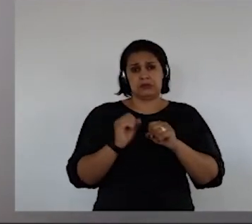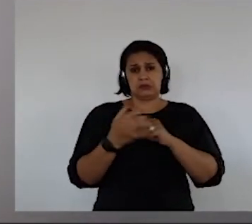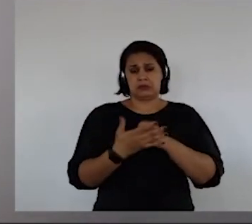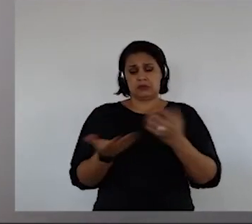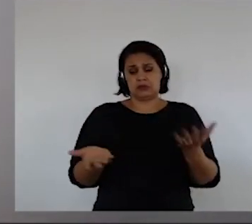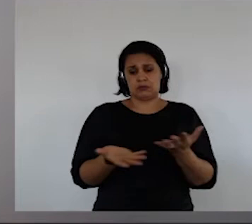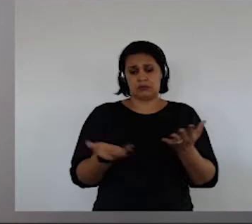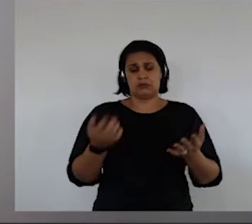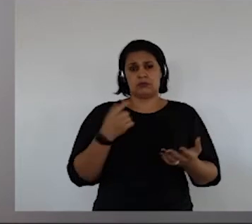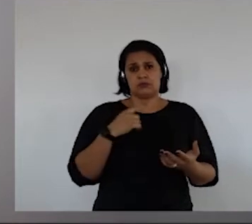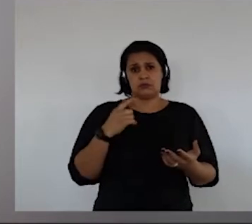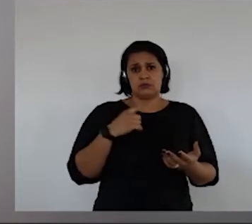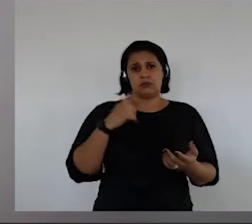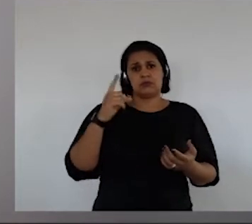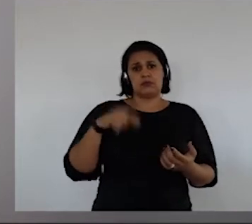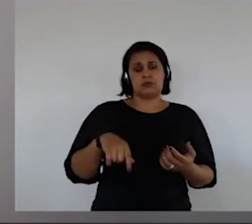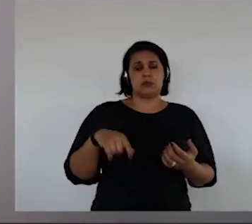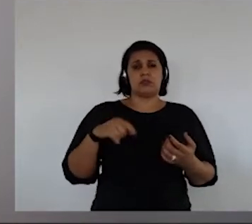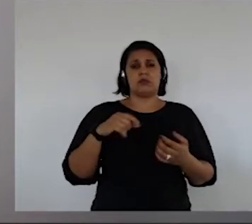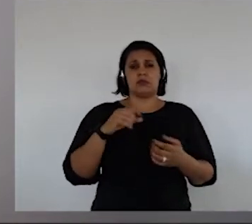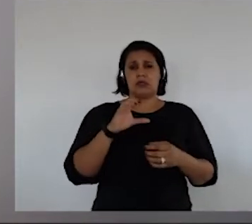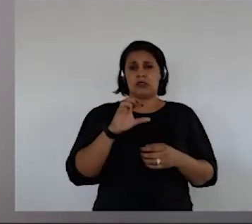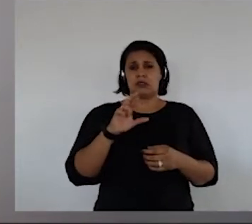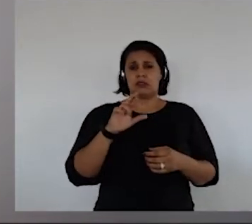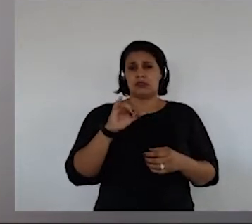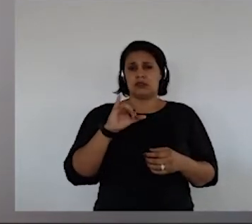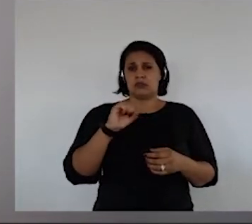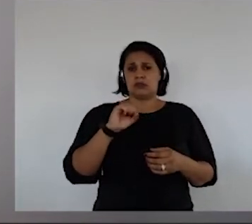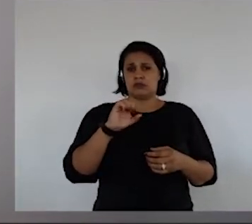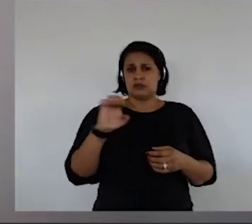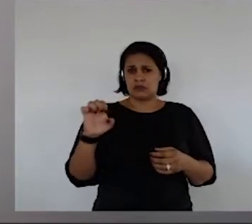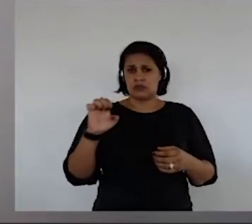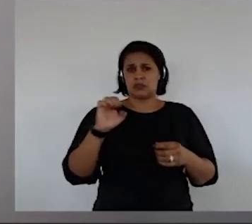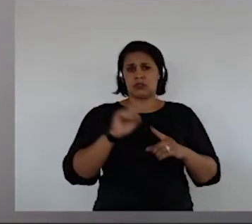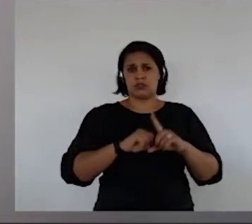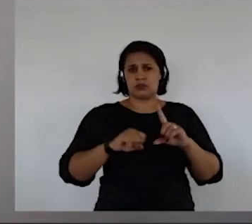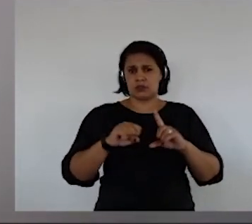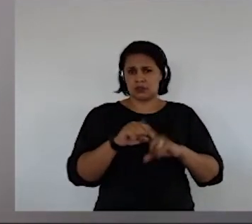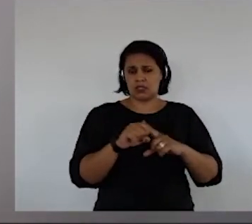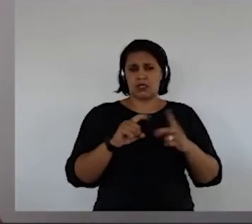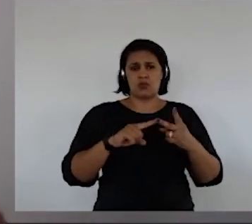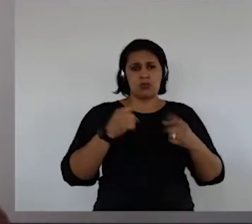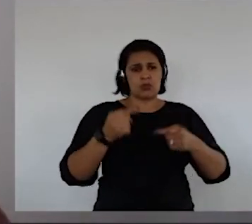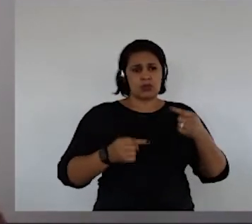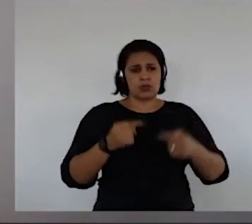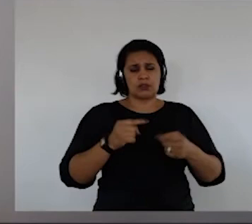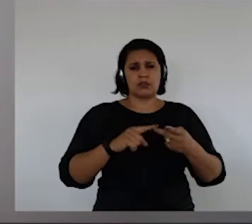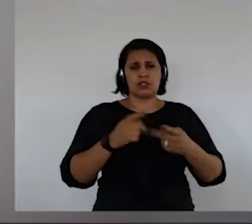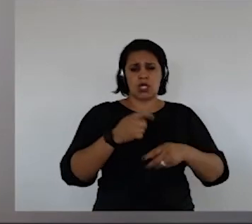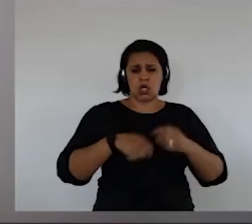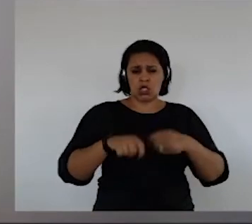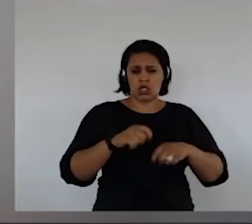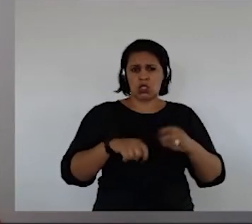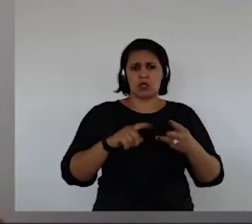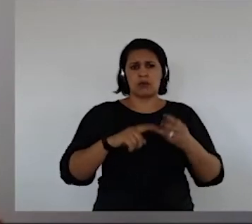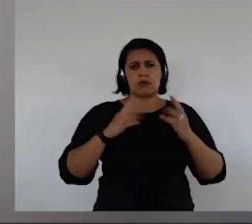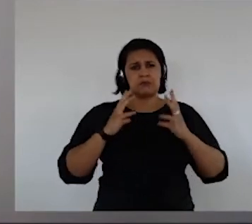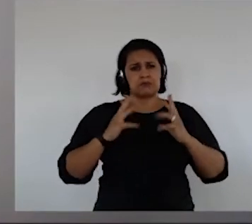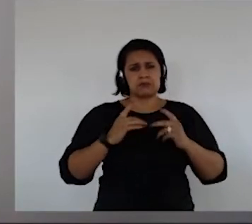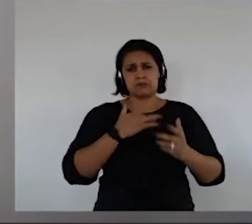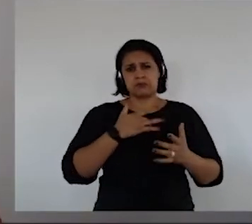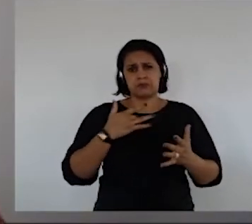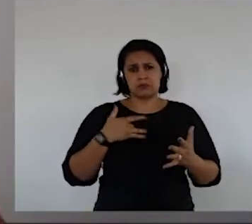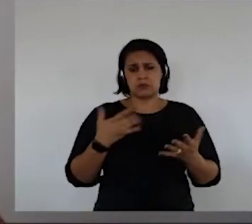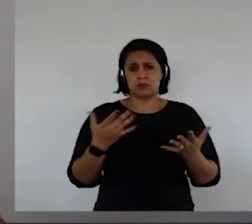numa situação de crise social, crise política, crise econômica, crise sanitária, todos os tipos de crises ao